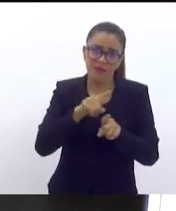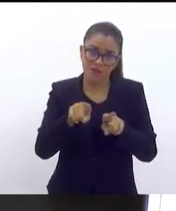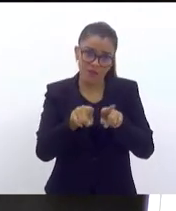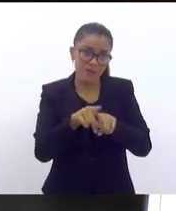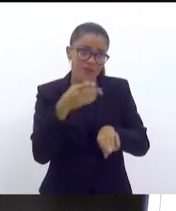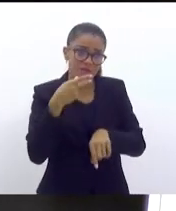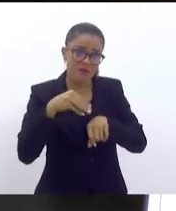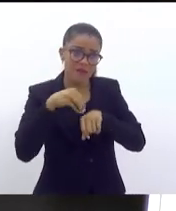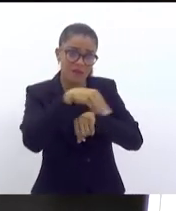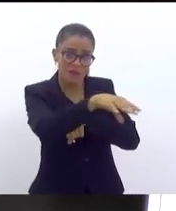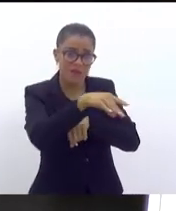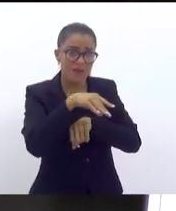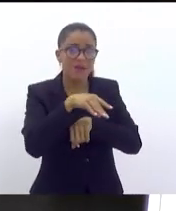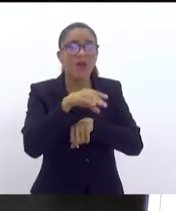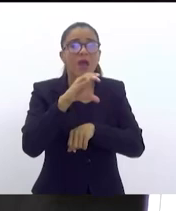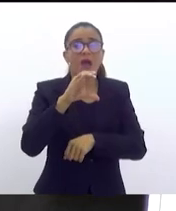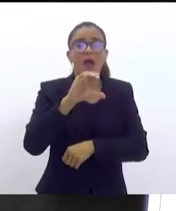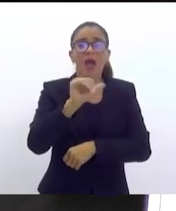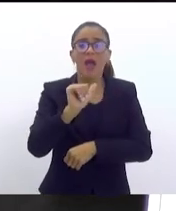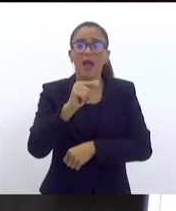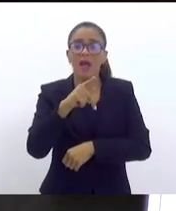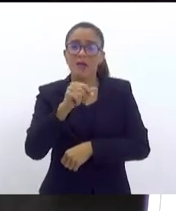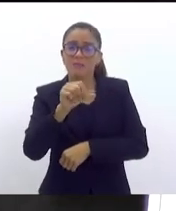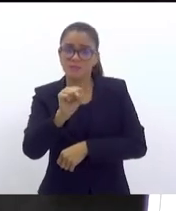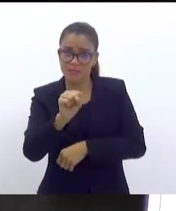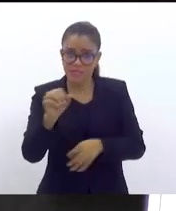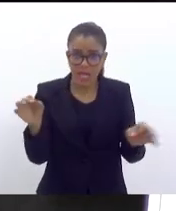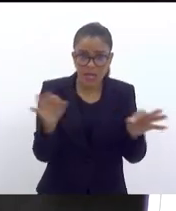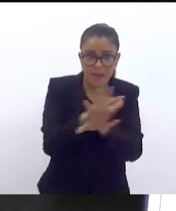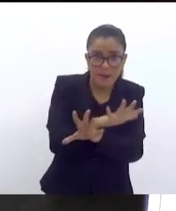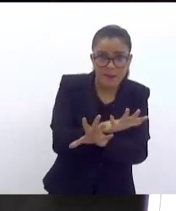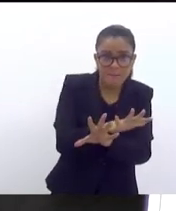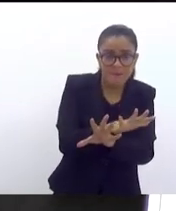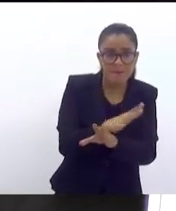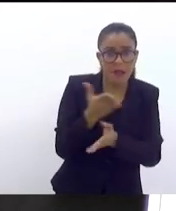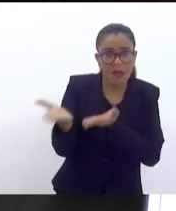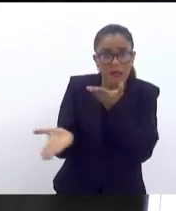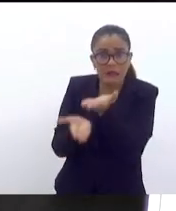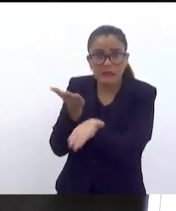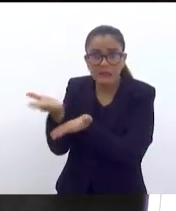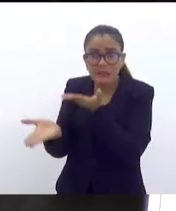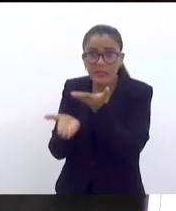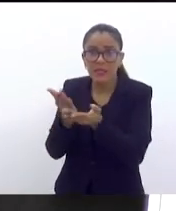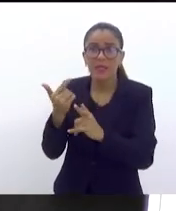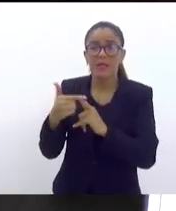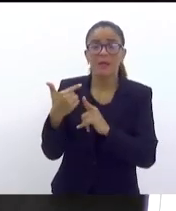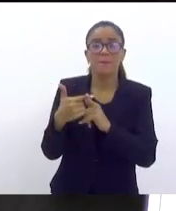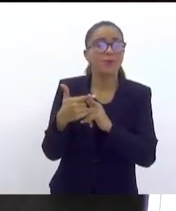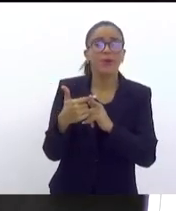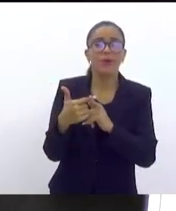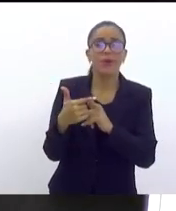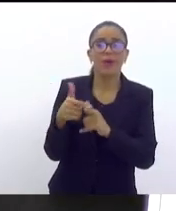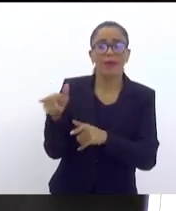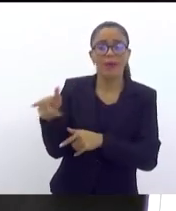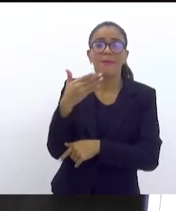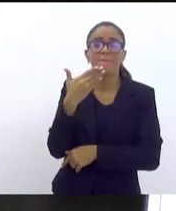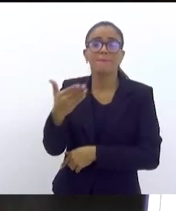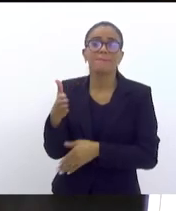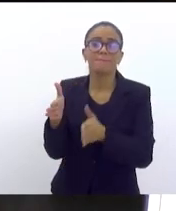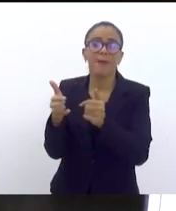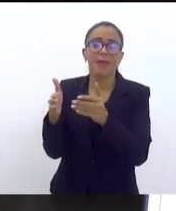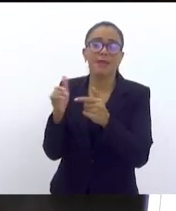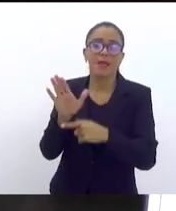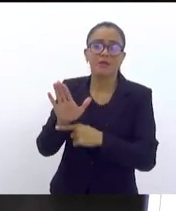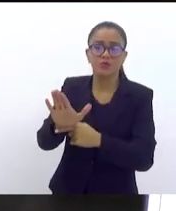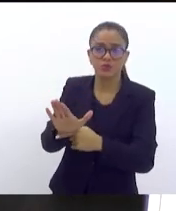dizer o seguinte eu quero saber se os caps estão absolutamente preparados e não estão para atender porque no final das contas eles pedem ajuda são para